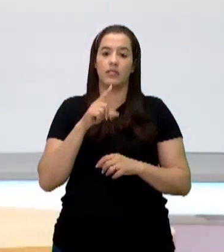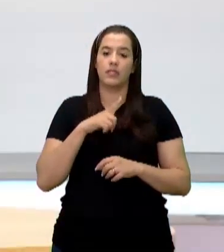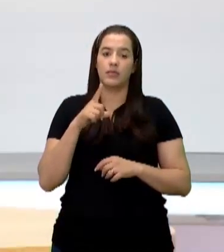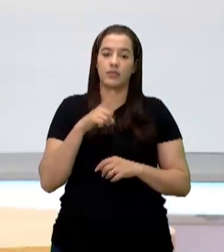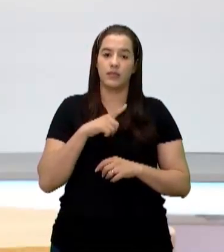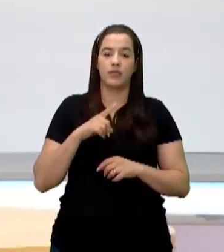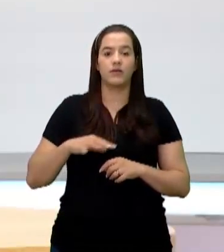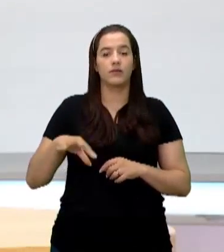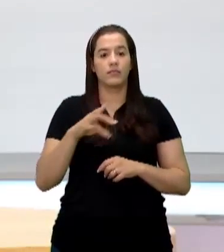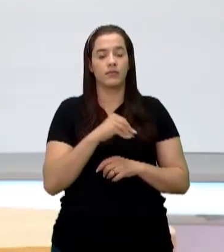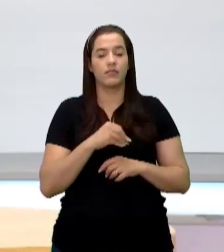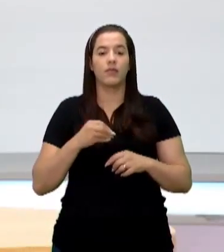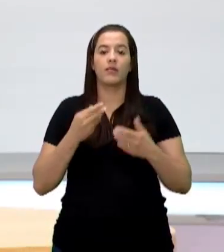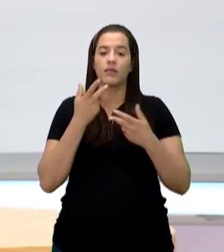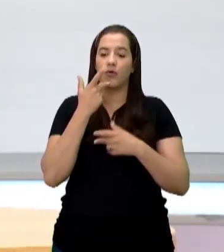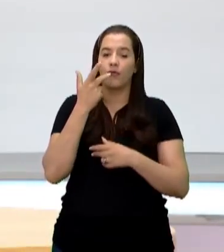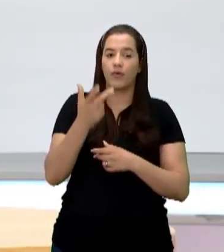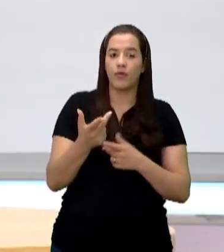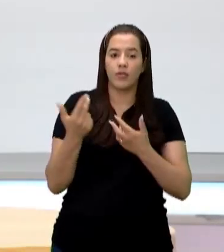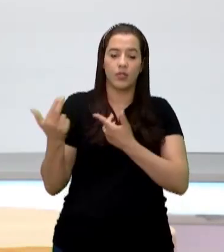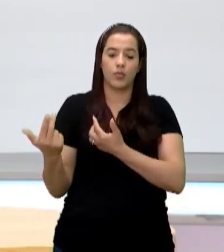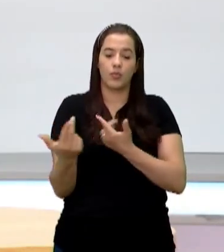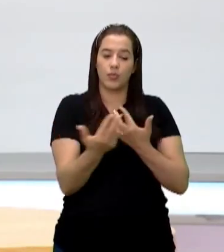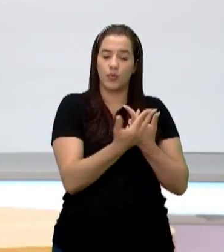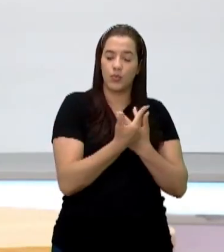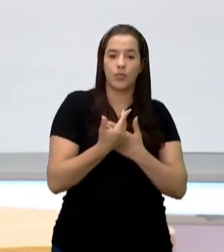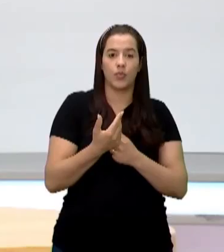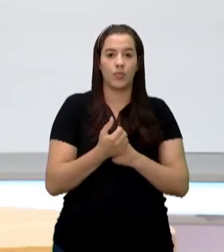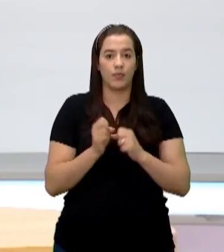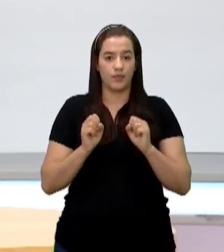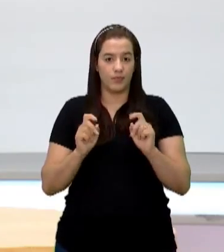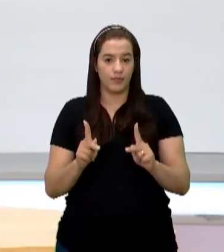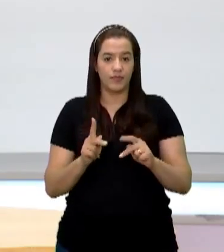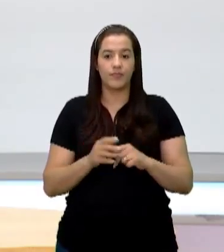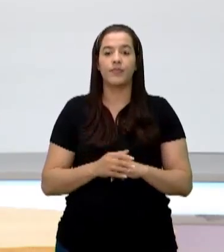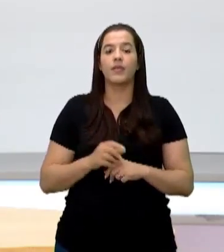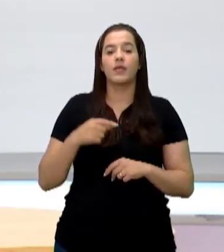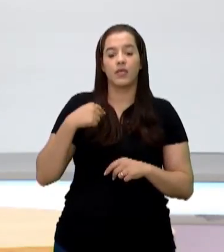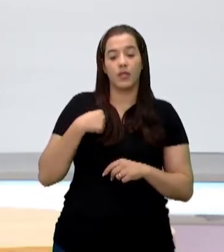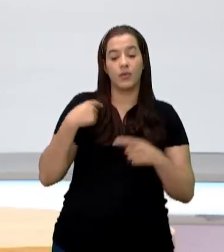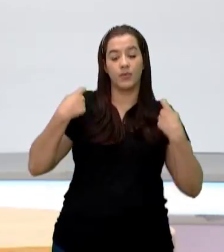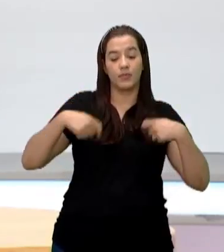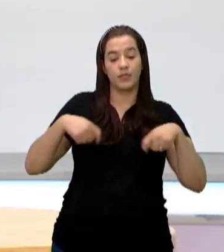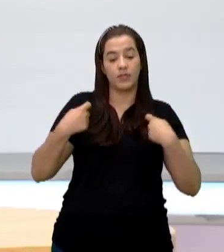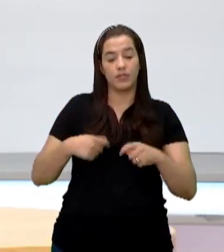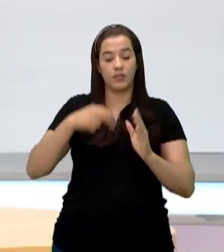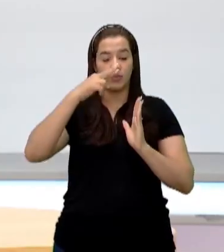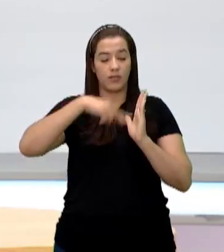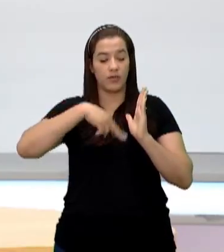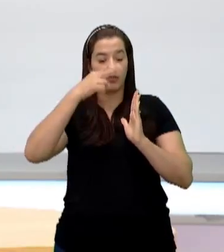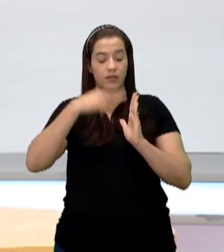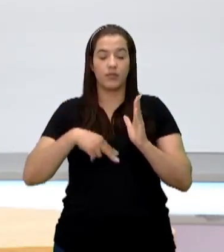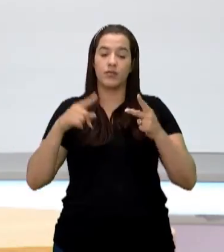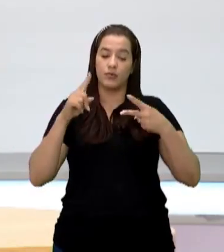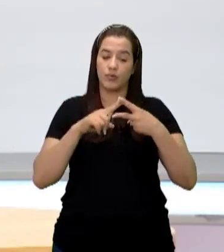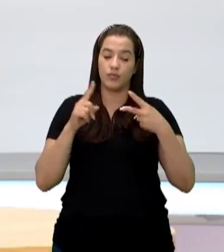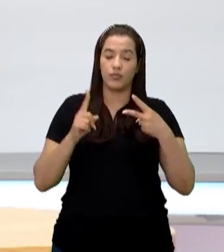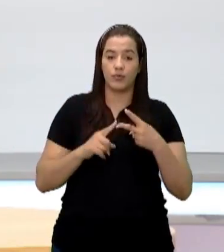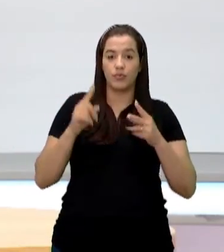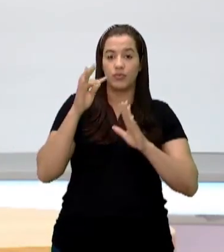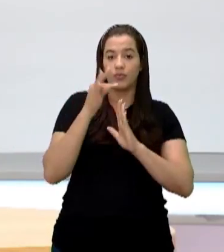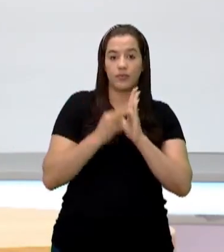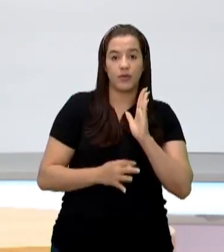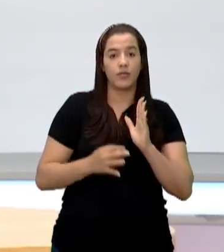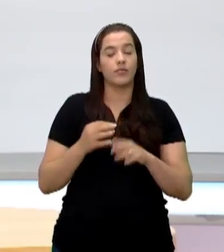que eles estão abordando a mesma coisa, certo? E eu preciso da leitura dos 2 textos.